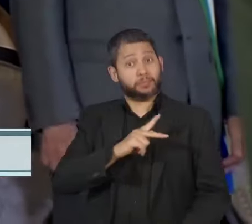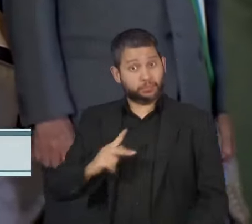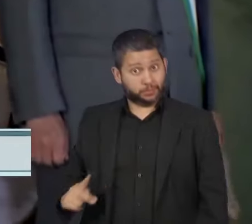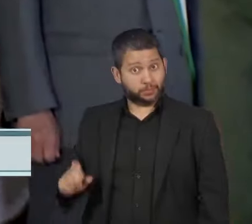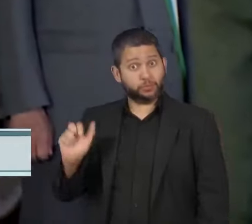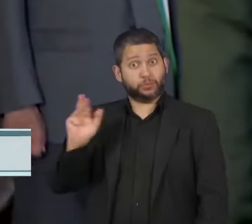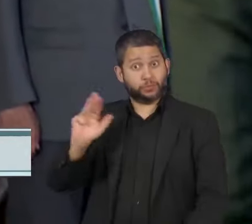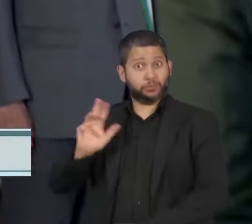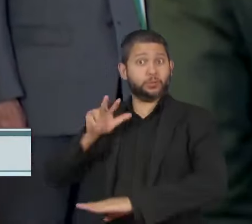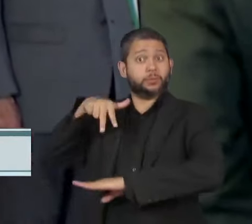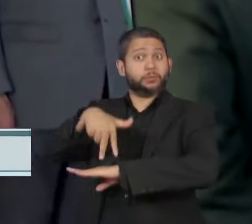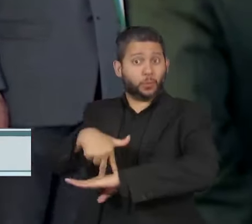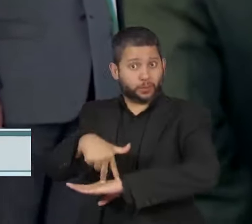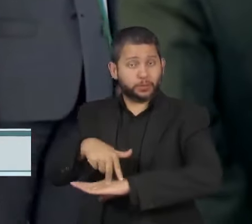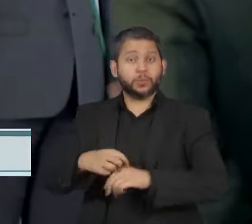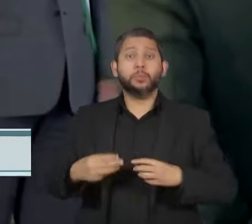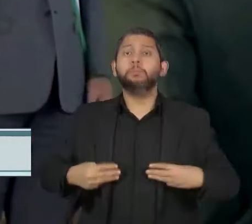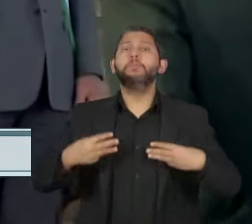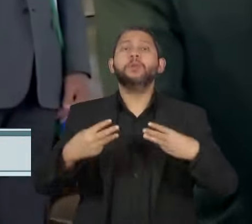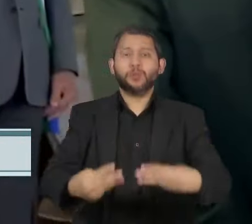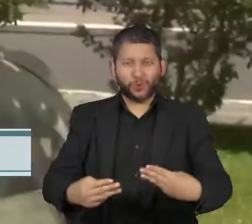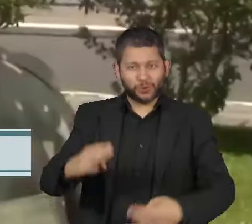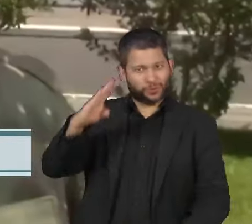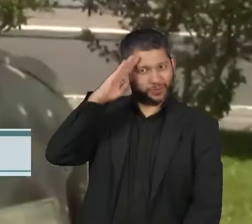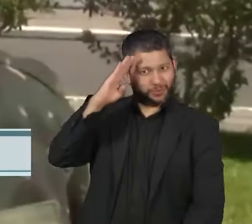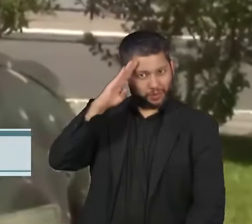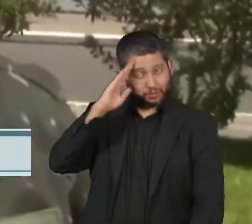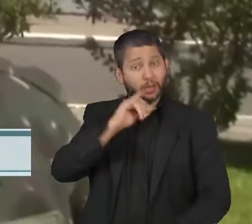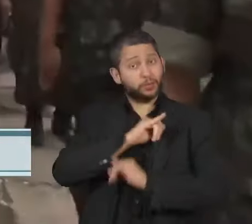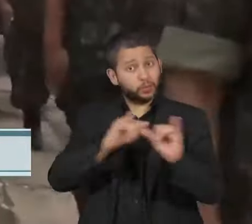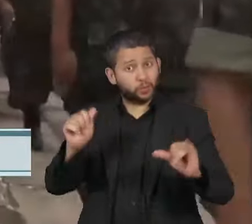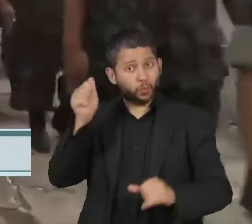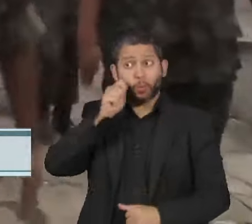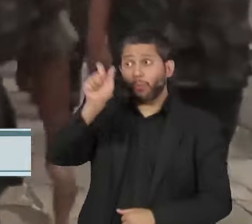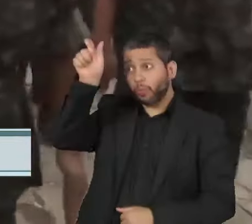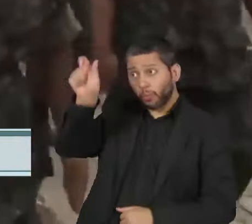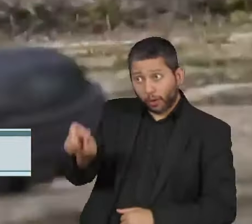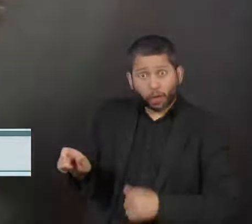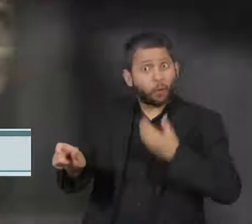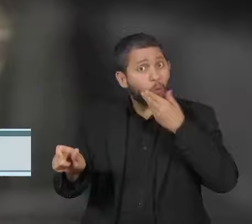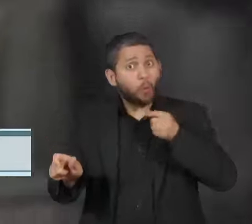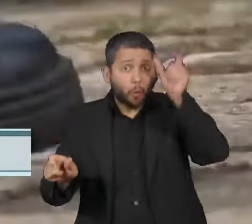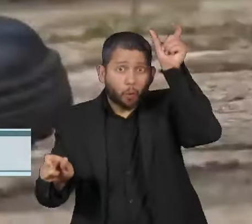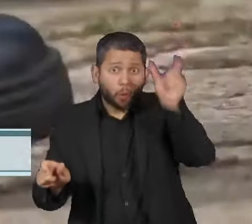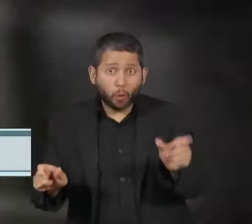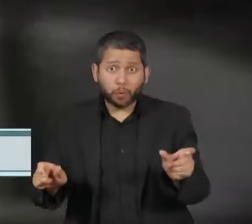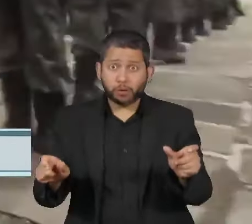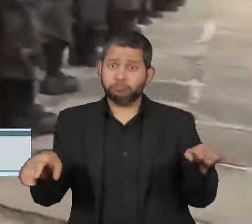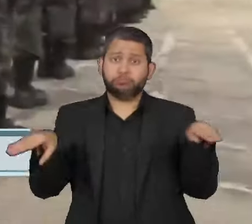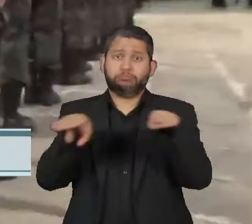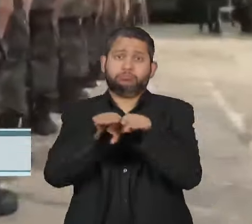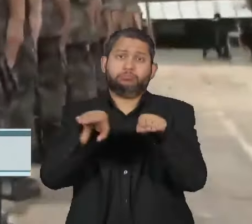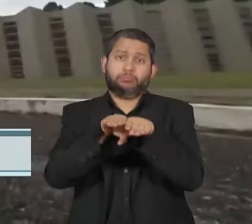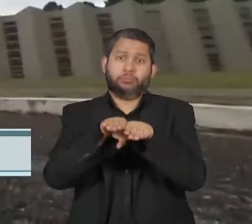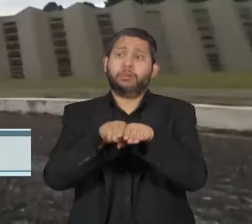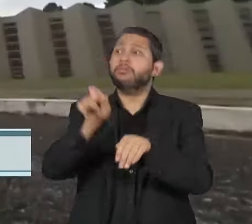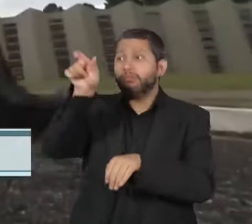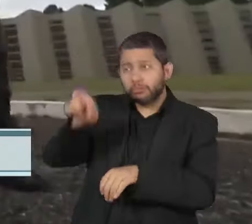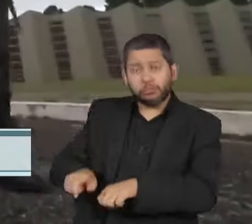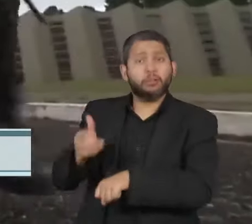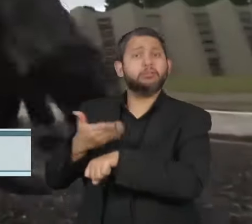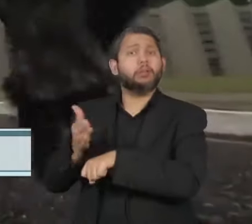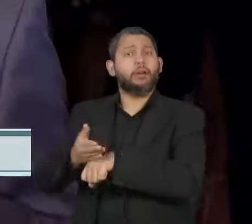Lula. O ministro da Defesa destacou que as mulheres vão receber o mesmo tratamento dos homens e também serão treinadas